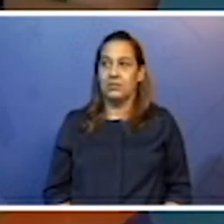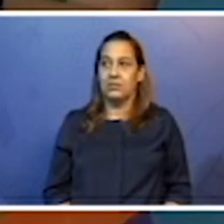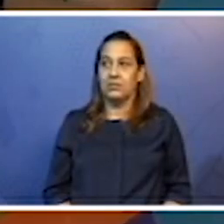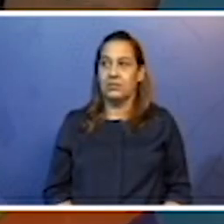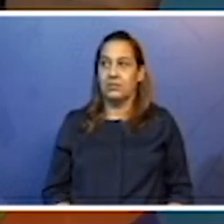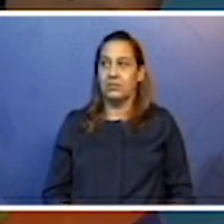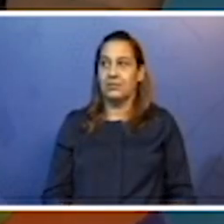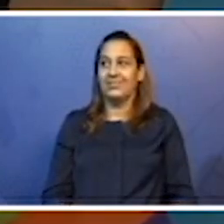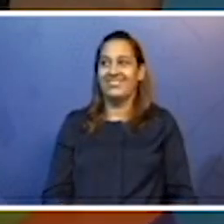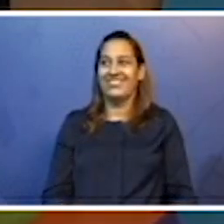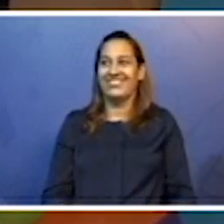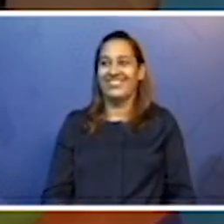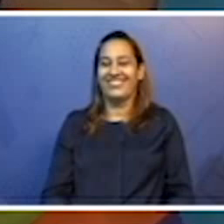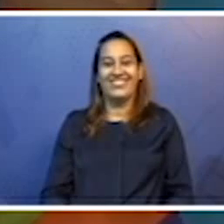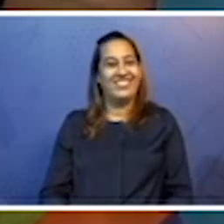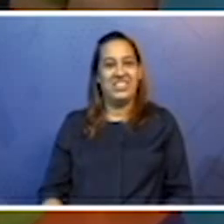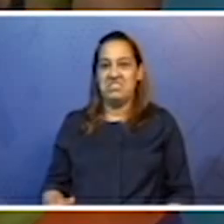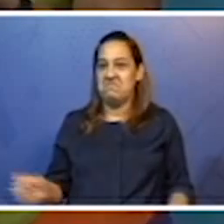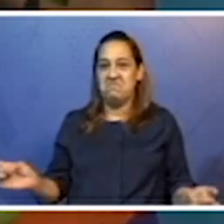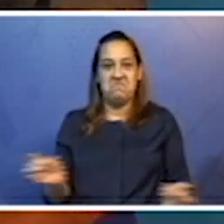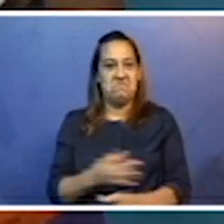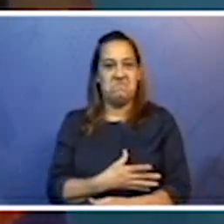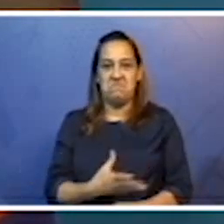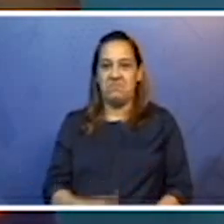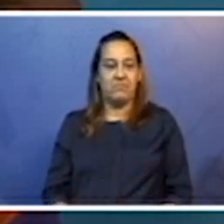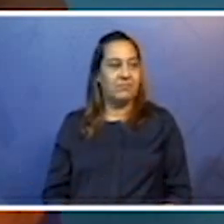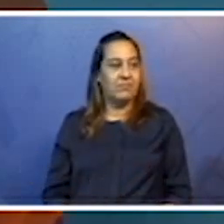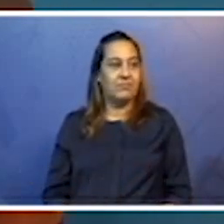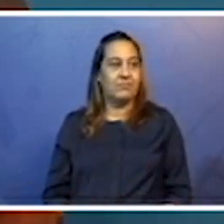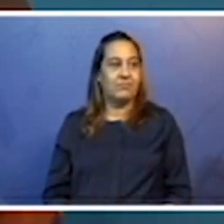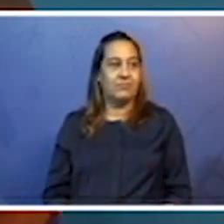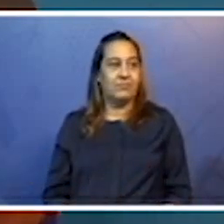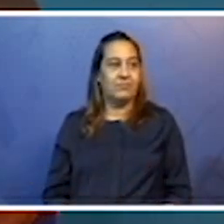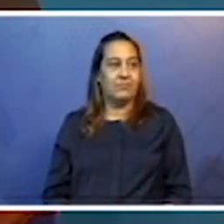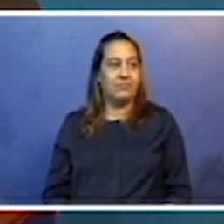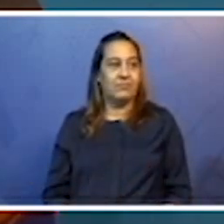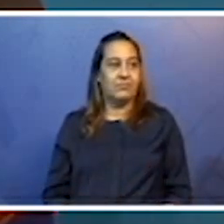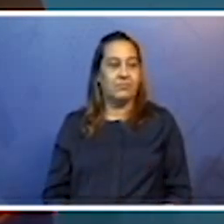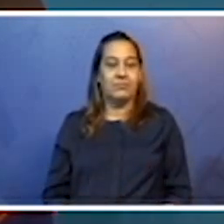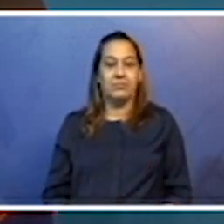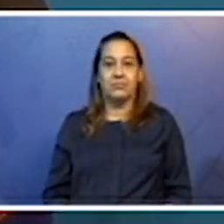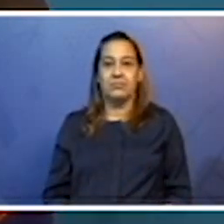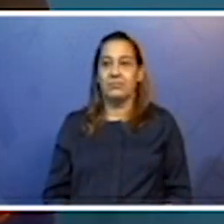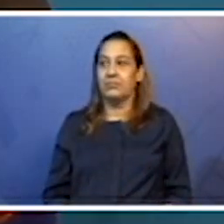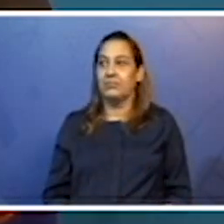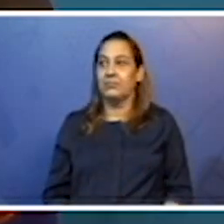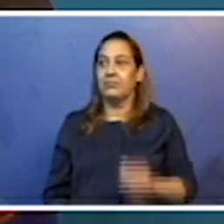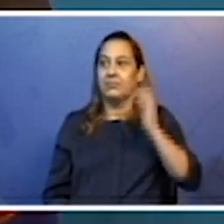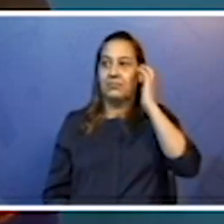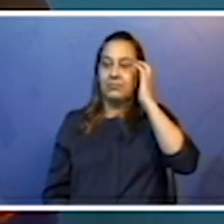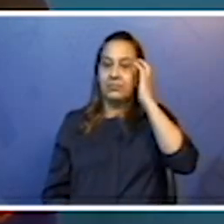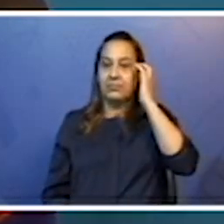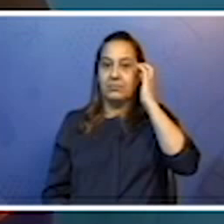Olha, não finalizei com a sétima garrafa. E com a oitava?